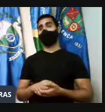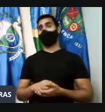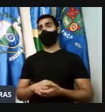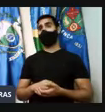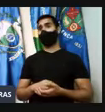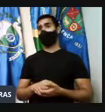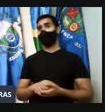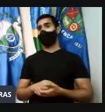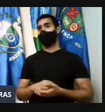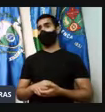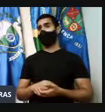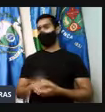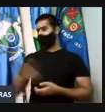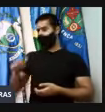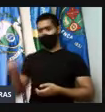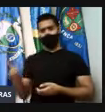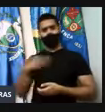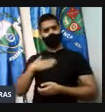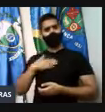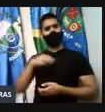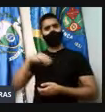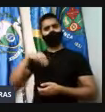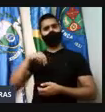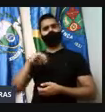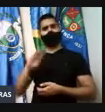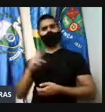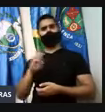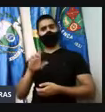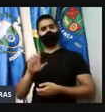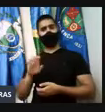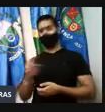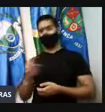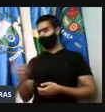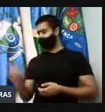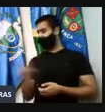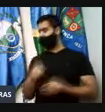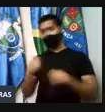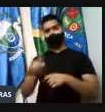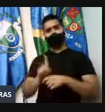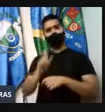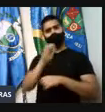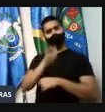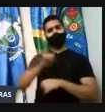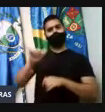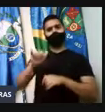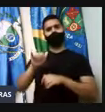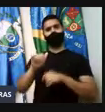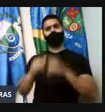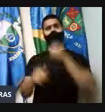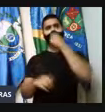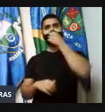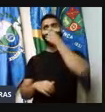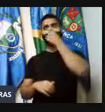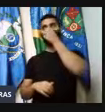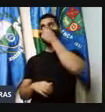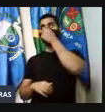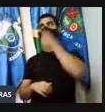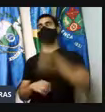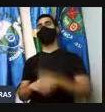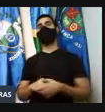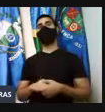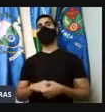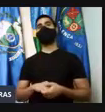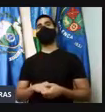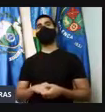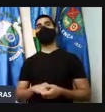Convocada, eu, vereadora Michele Cabral, que convoquei e não vieram. Sendo que, só um minutinho, presidente,